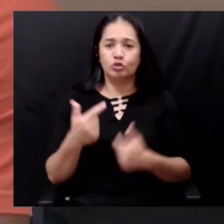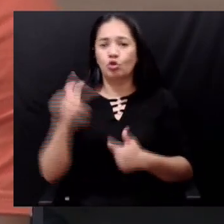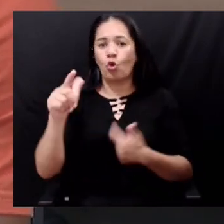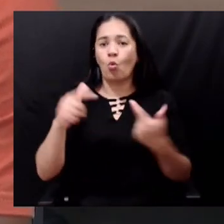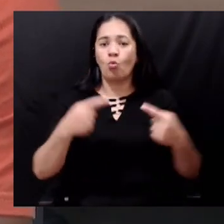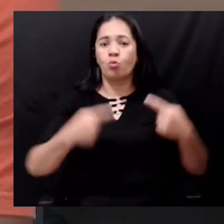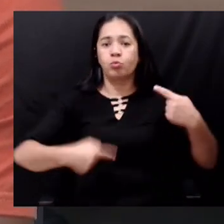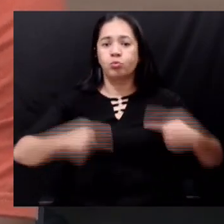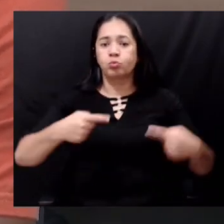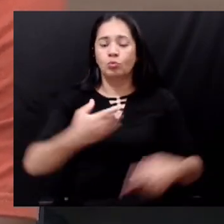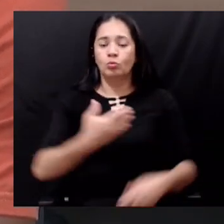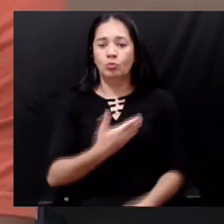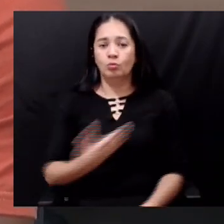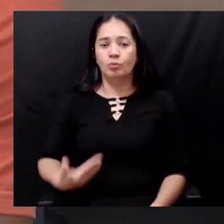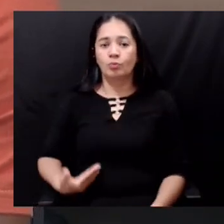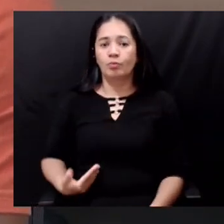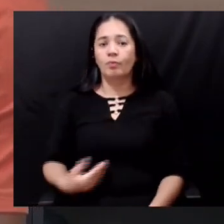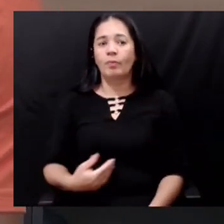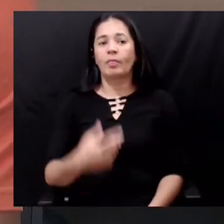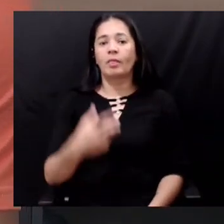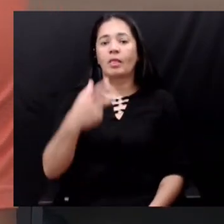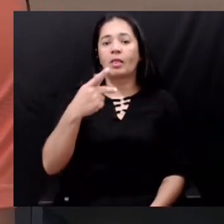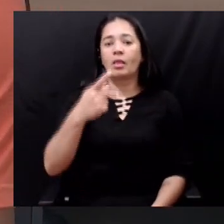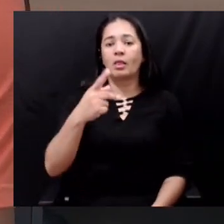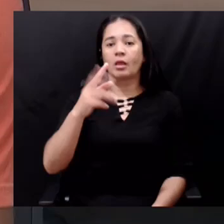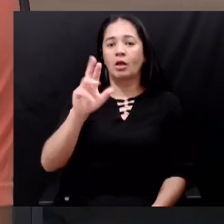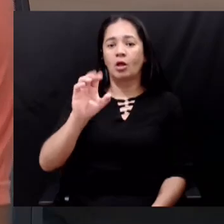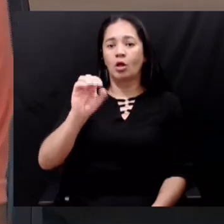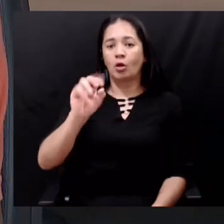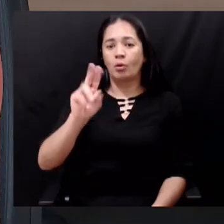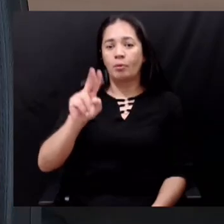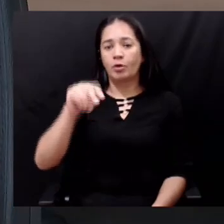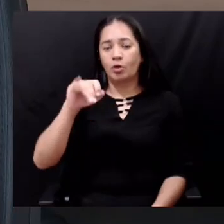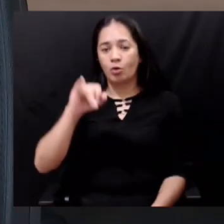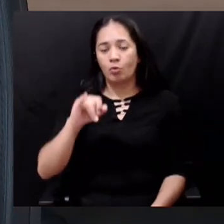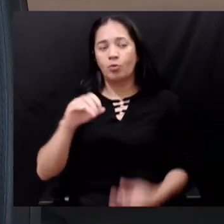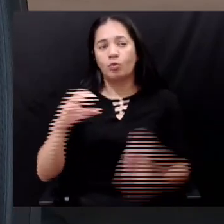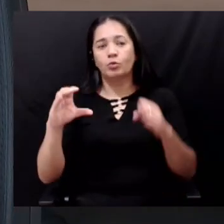como o ProUni, como as próprias cotas e outros